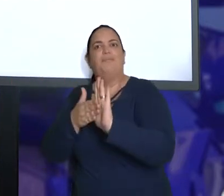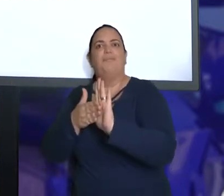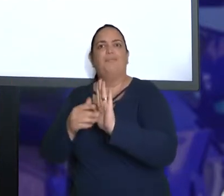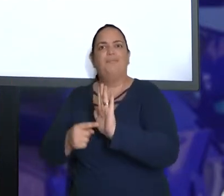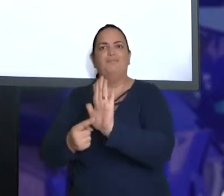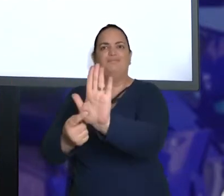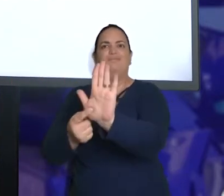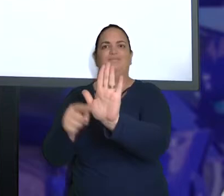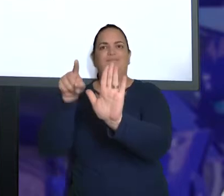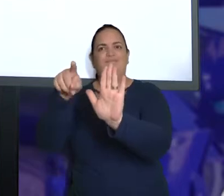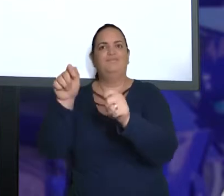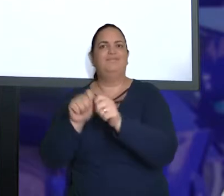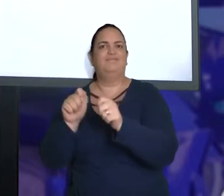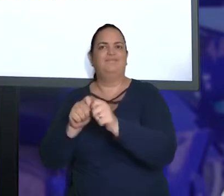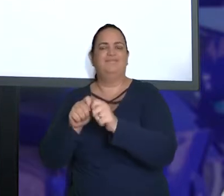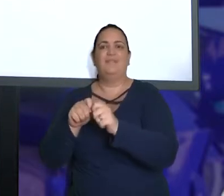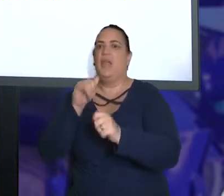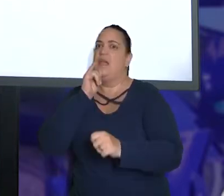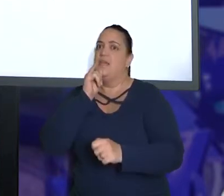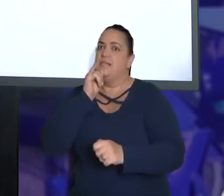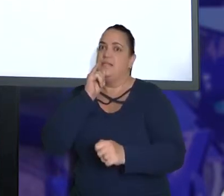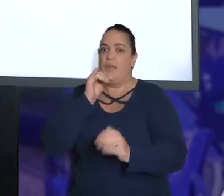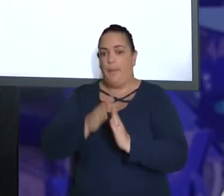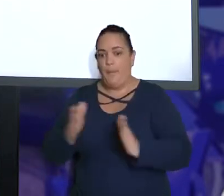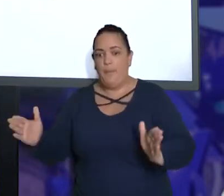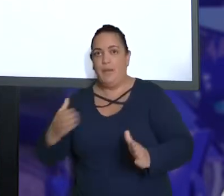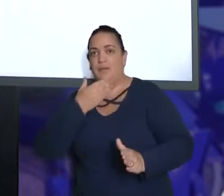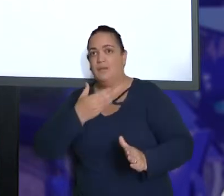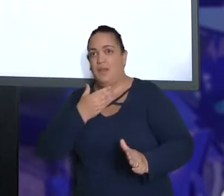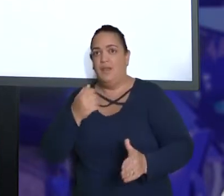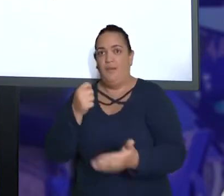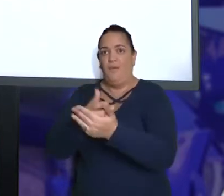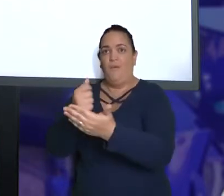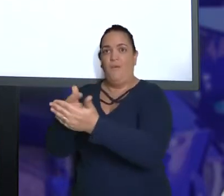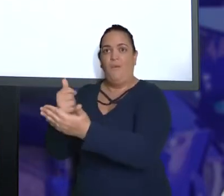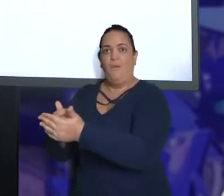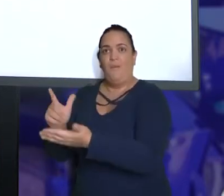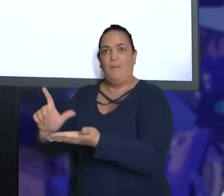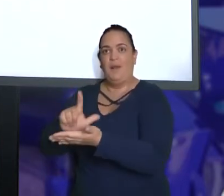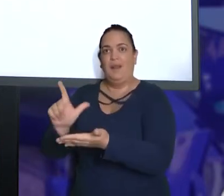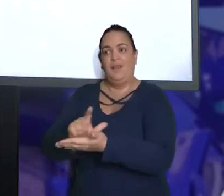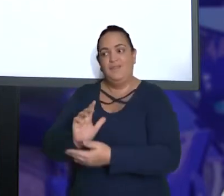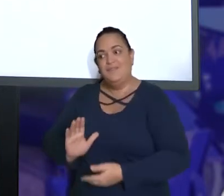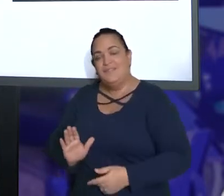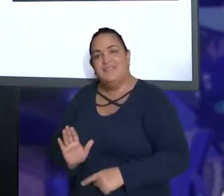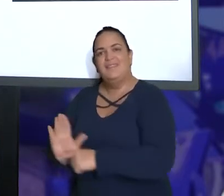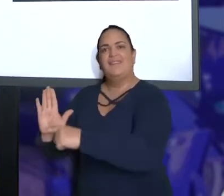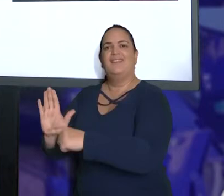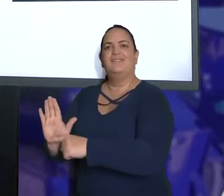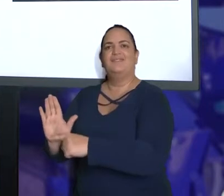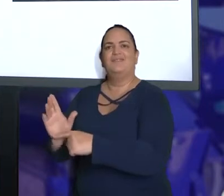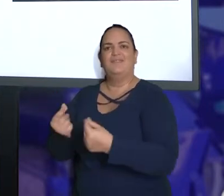seria, lembre-se, comprar livros no período do Natal e dar de presente e, assim sendo, ajudar o mercado editorial.